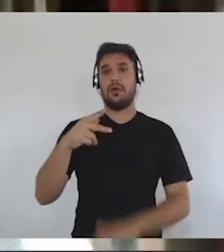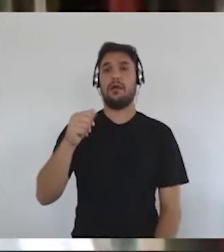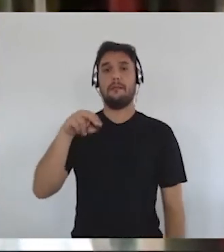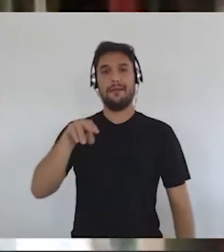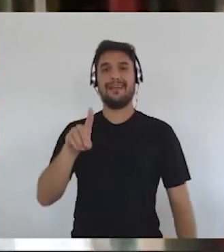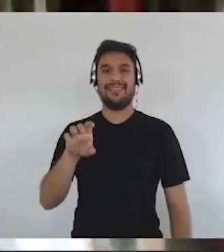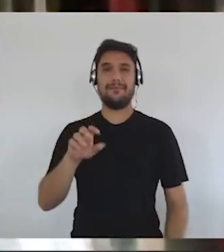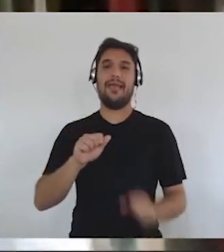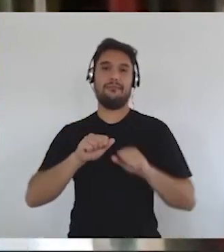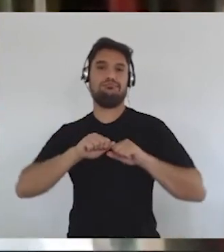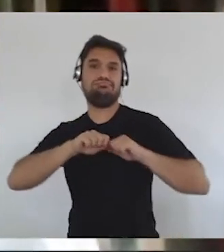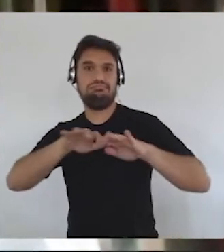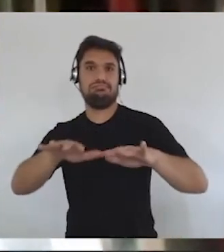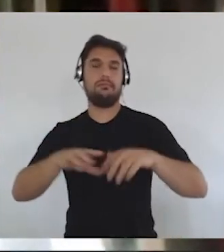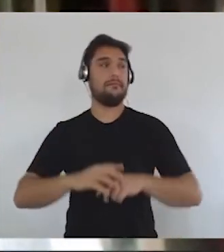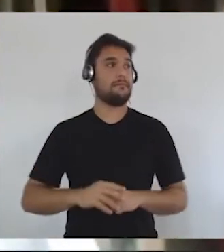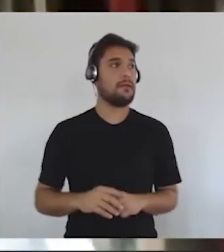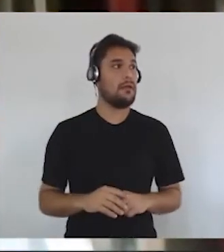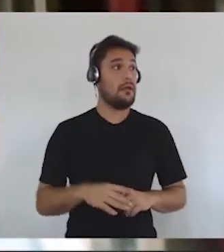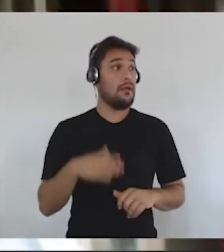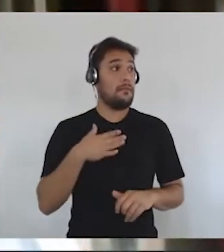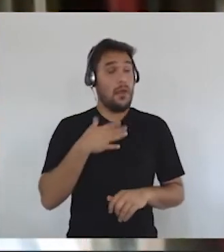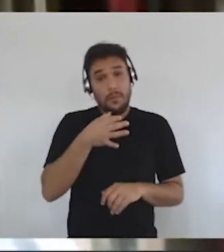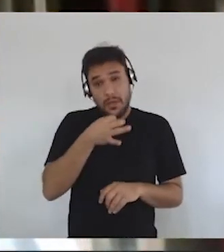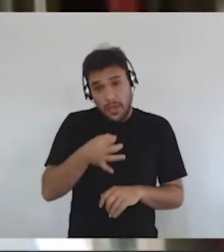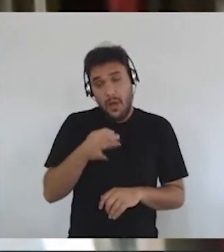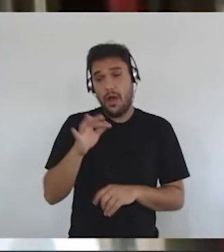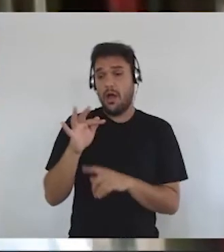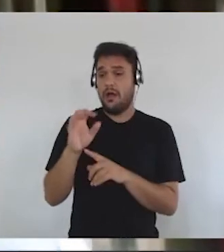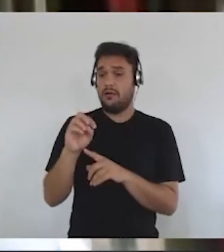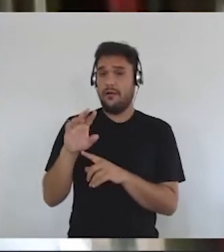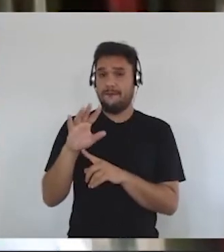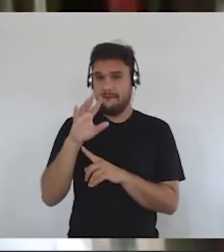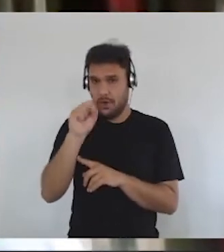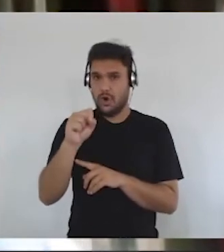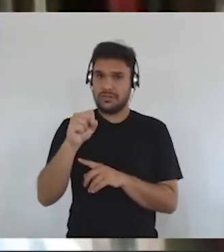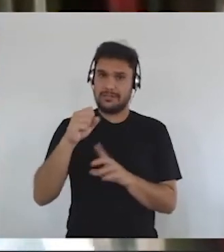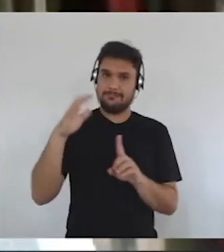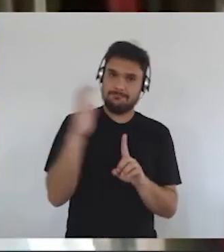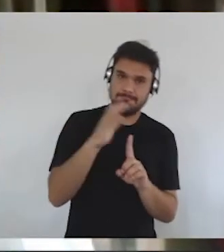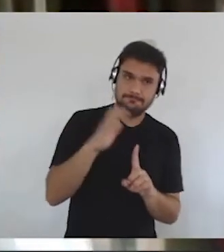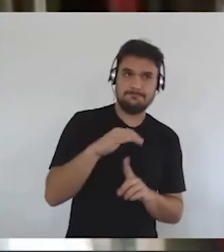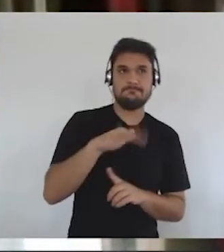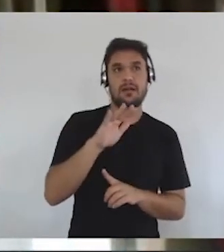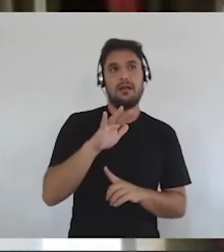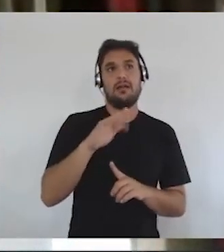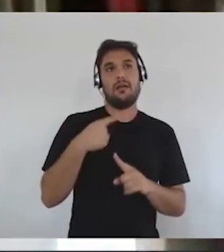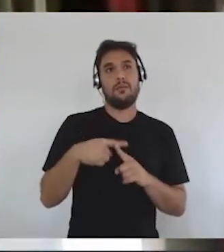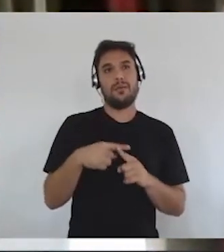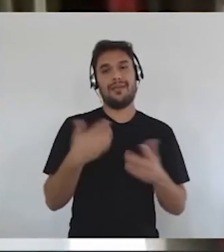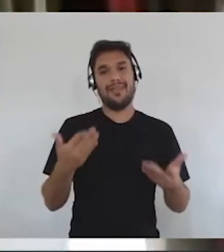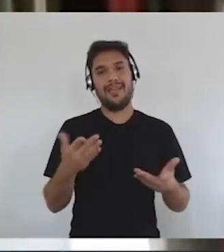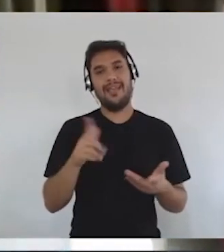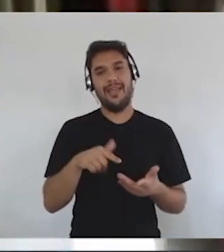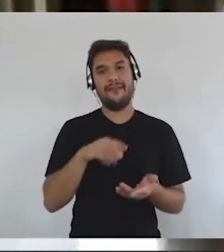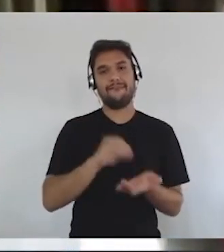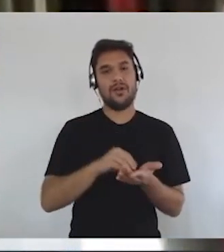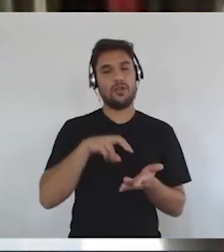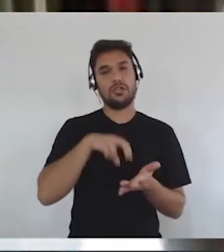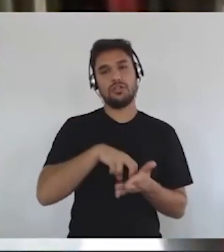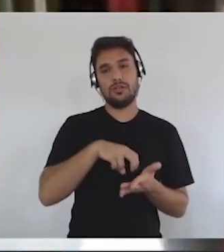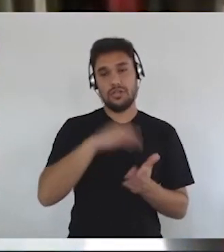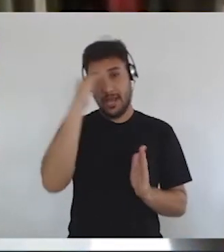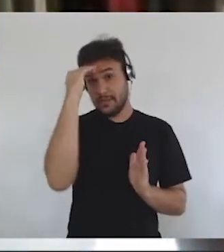né? Nesse caso, me parece que a força maior aí tem esse impeditivo por conta da falta de cumprimento das